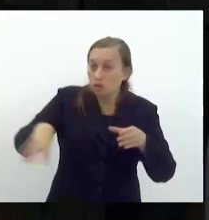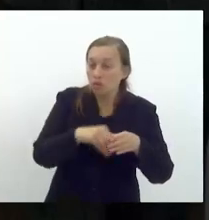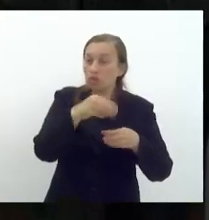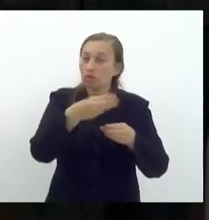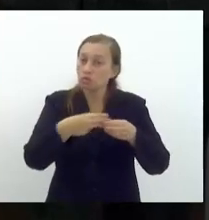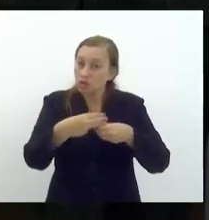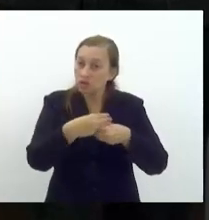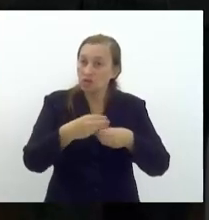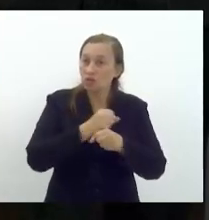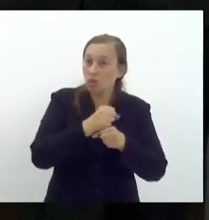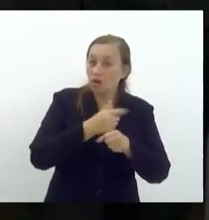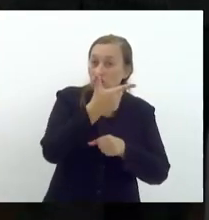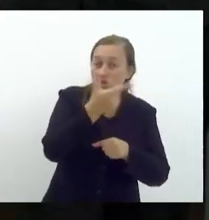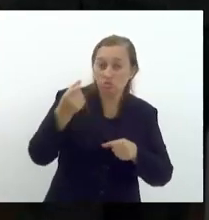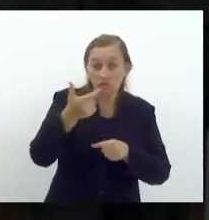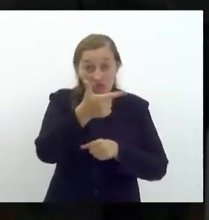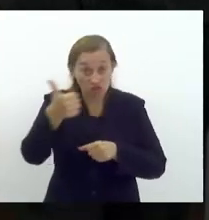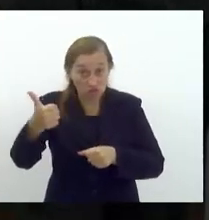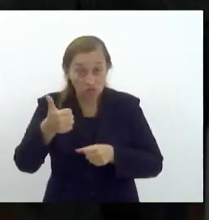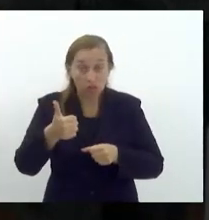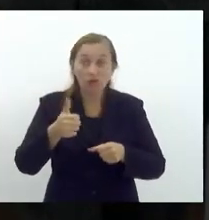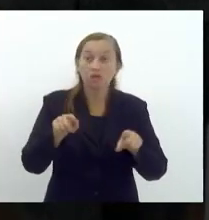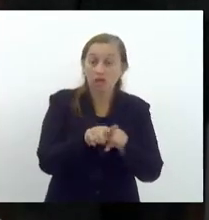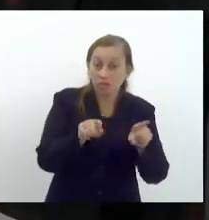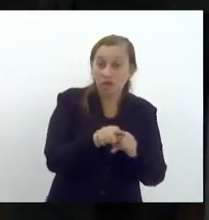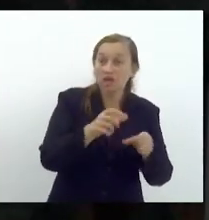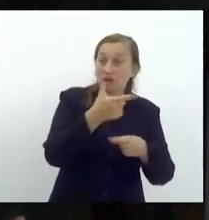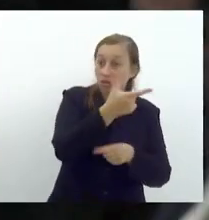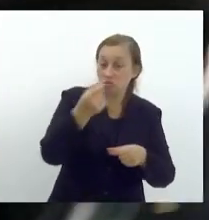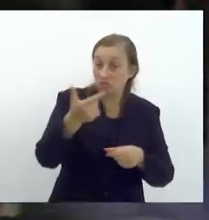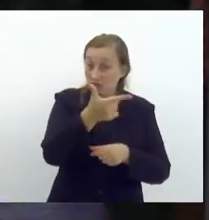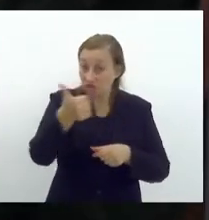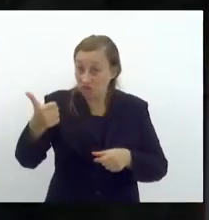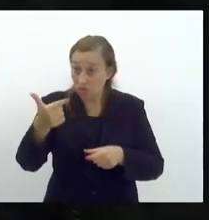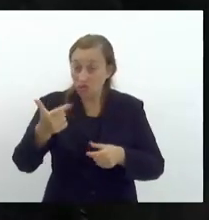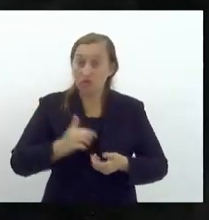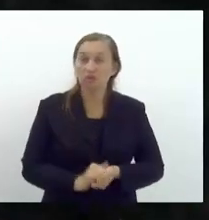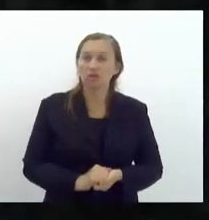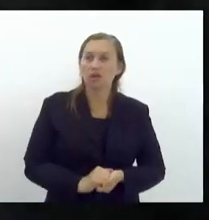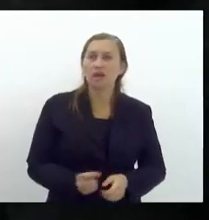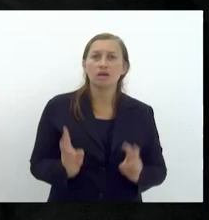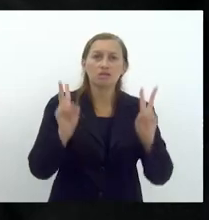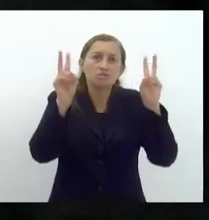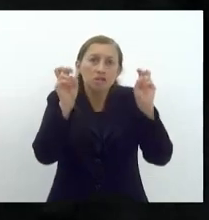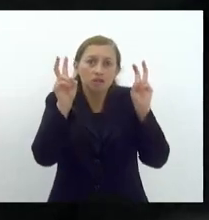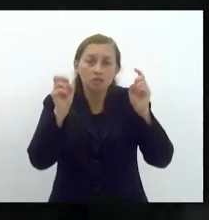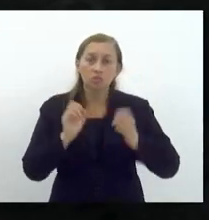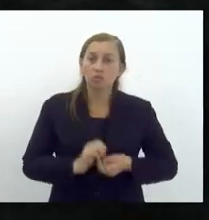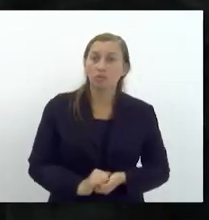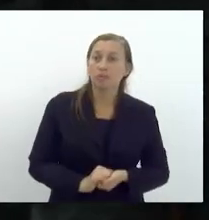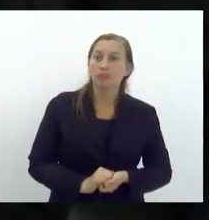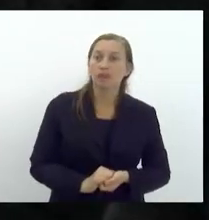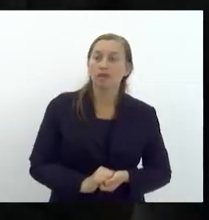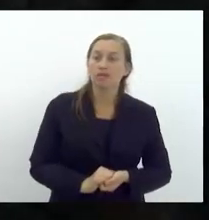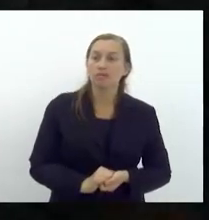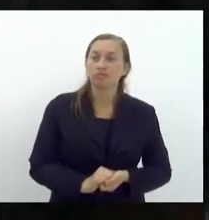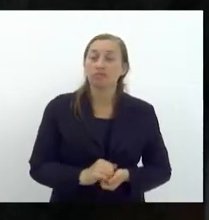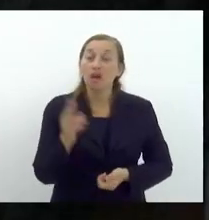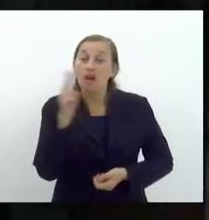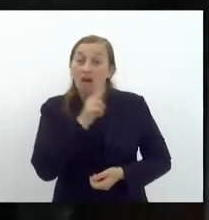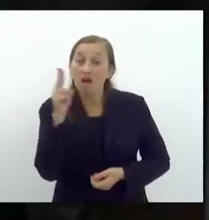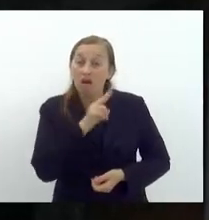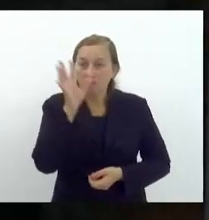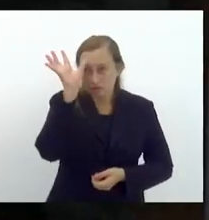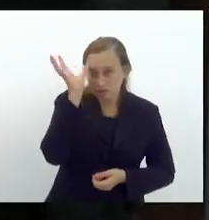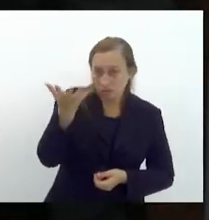catálogo nos anos de 2021 e 2022 essa é uma questão que demanda rápida